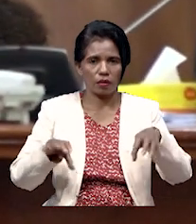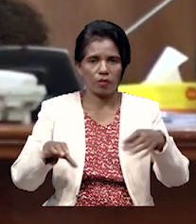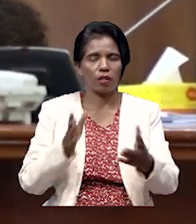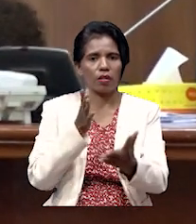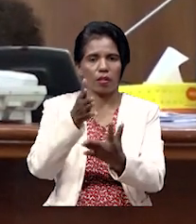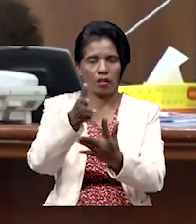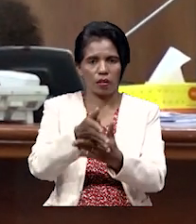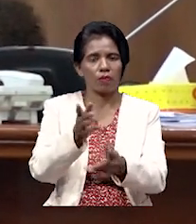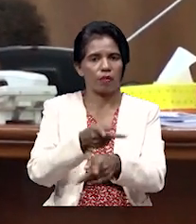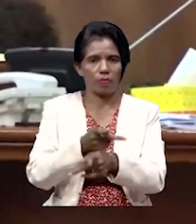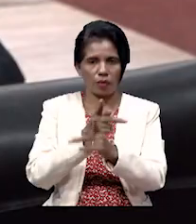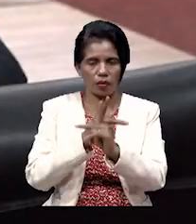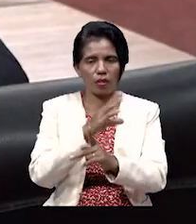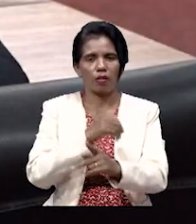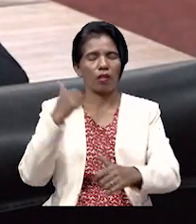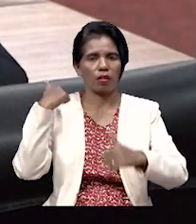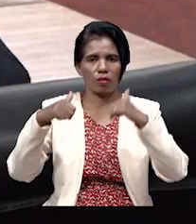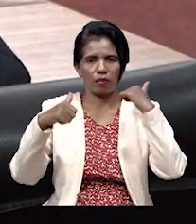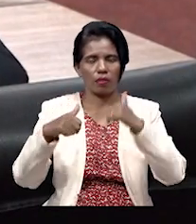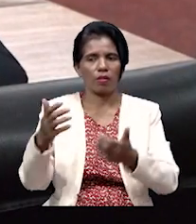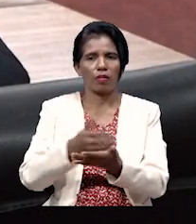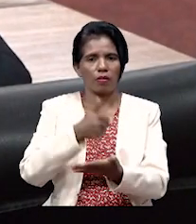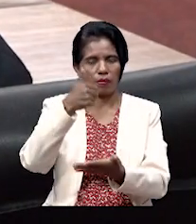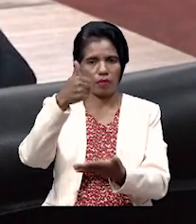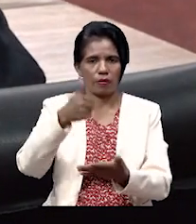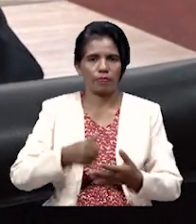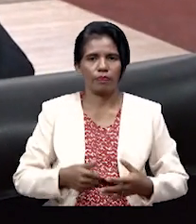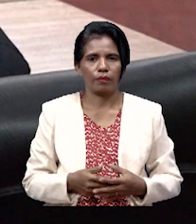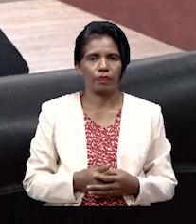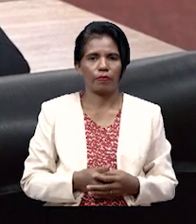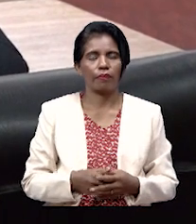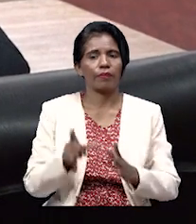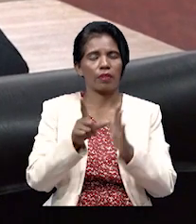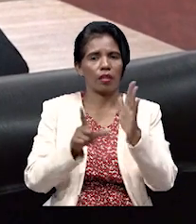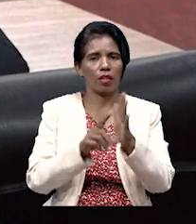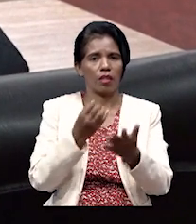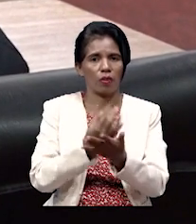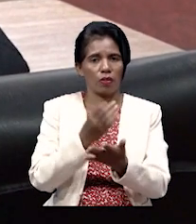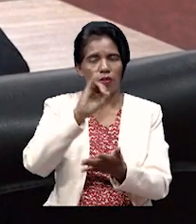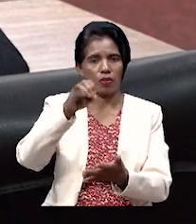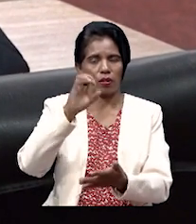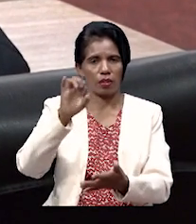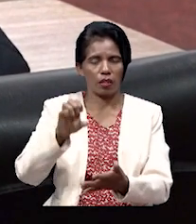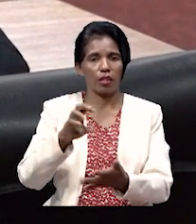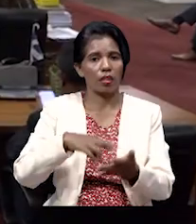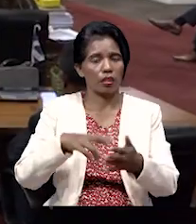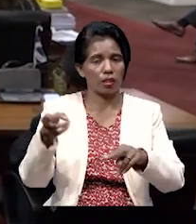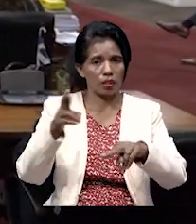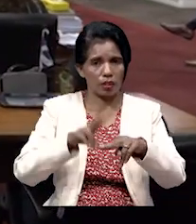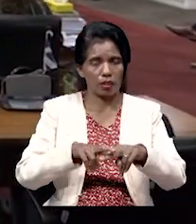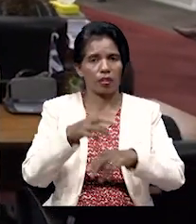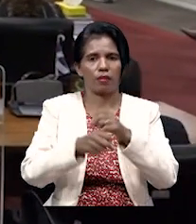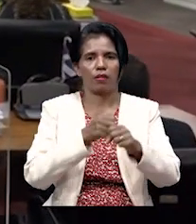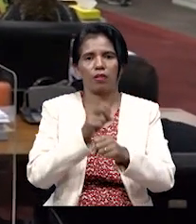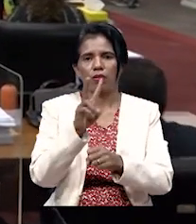ba crédito, no atividade nebe manang rendimento. Lei Orçamento Geral Estado retificativo batinang rihungrua